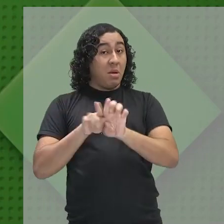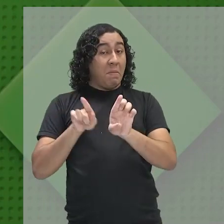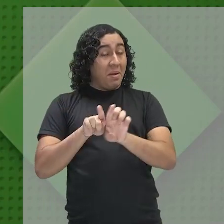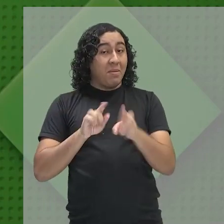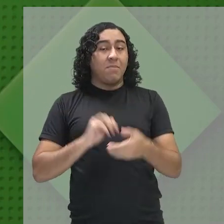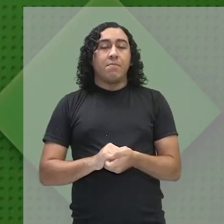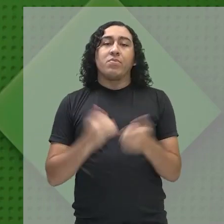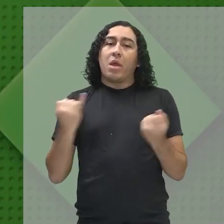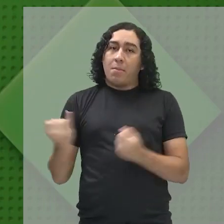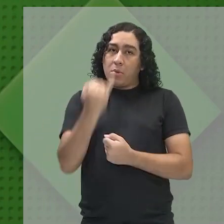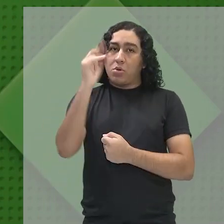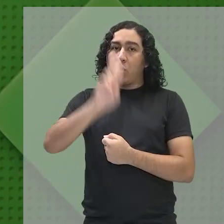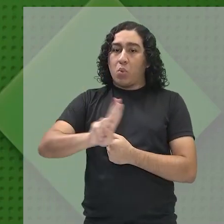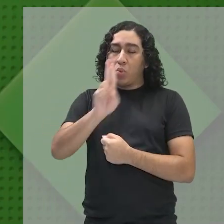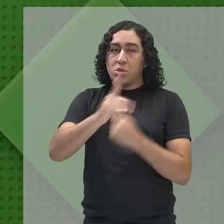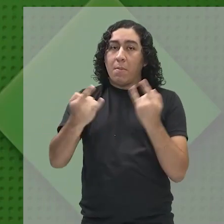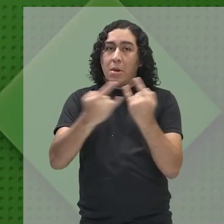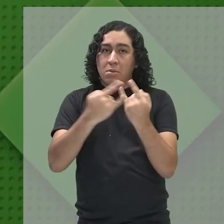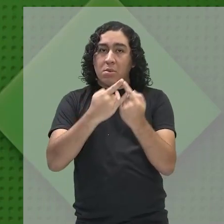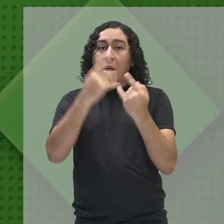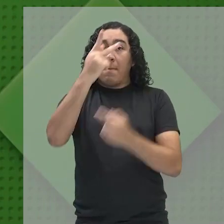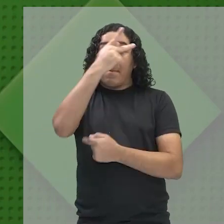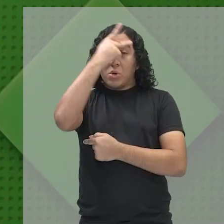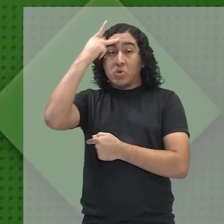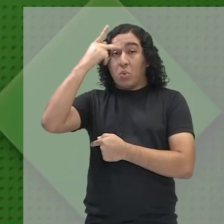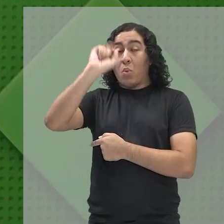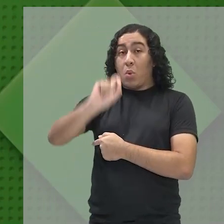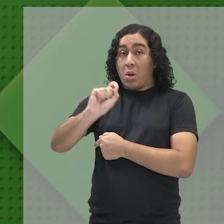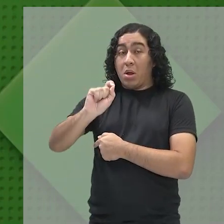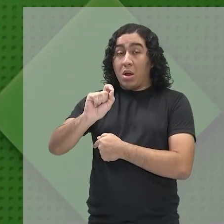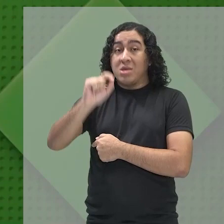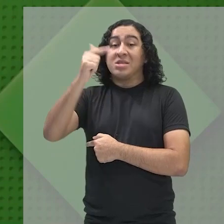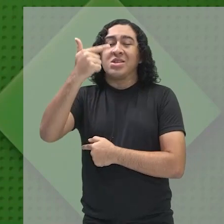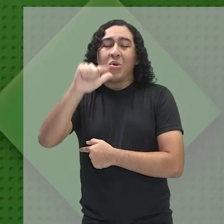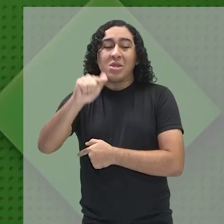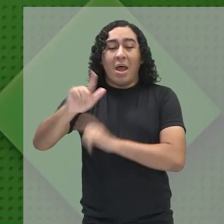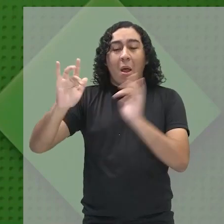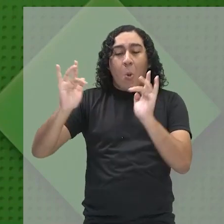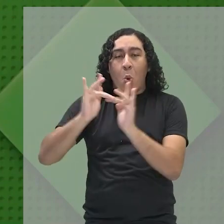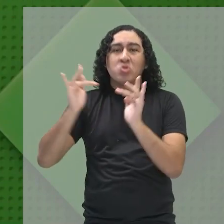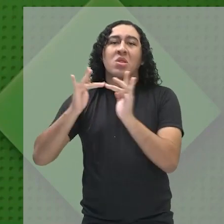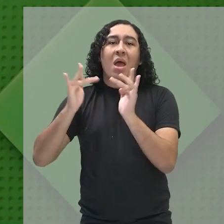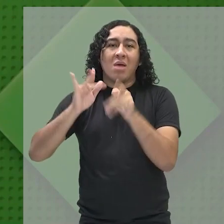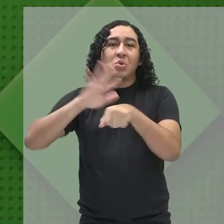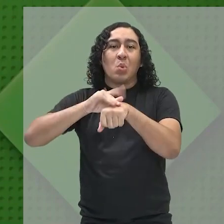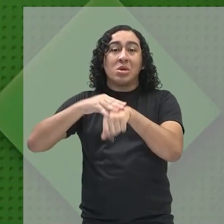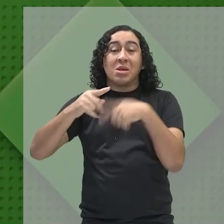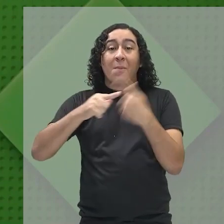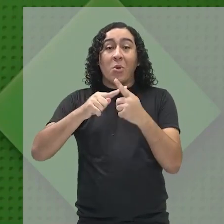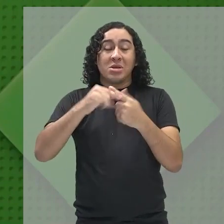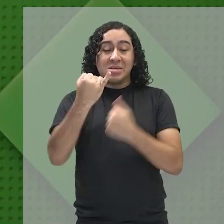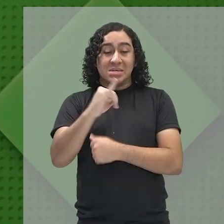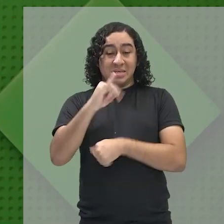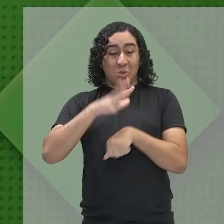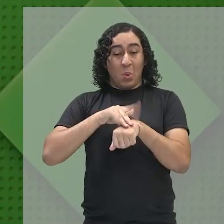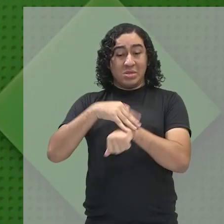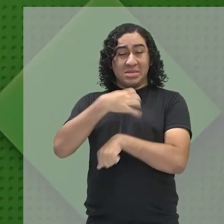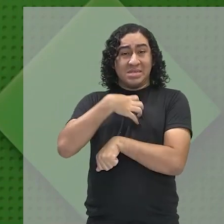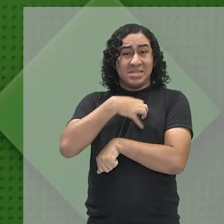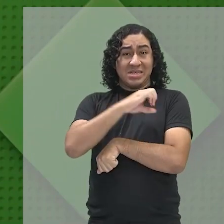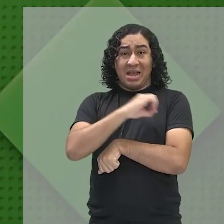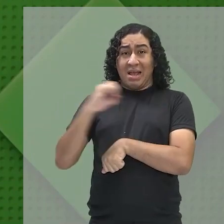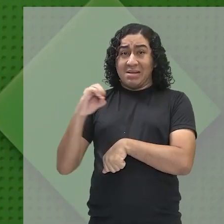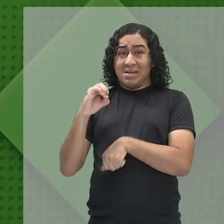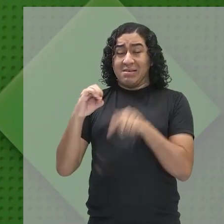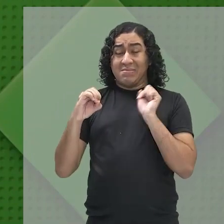desse preservativo para que as pessoas não tenham acesso ali às infecções, uma vez que se não tem sintoma, não tem nada que